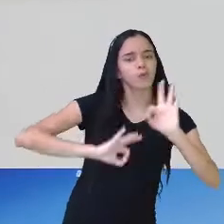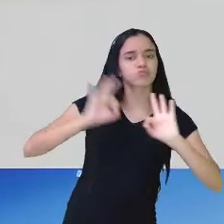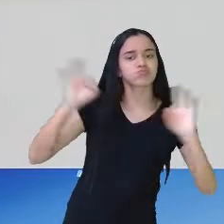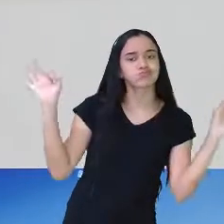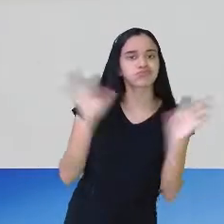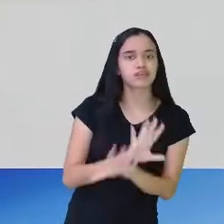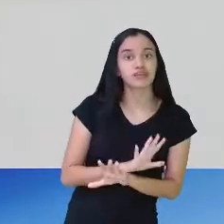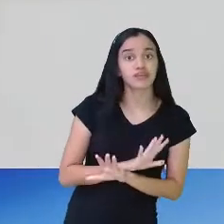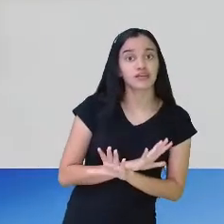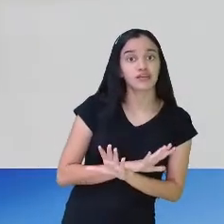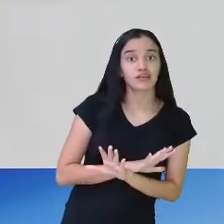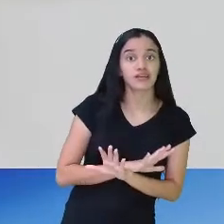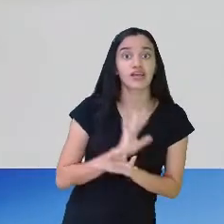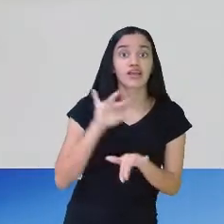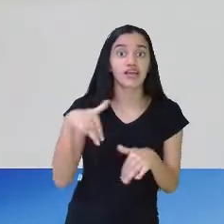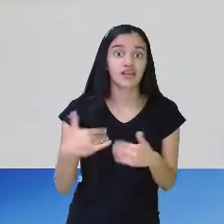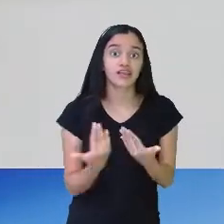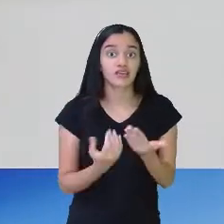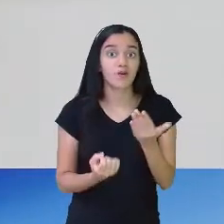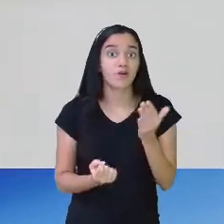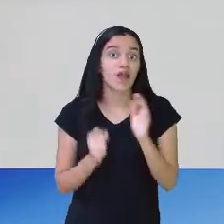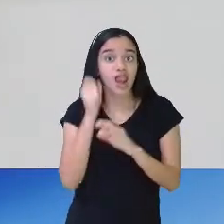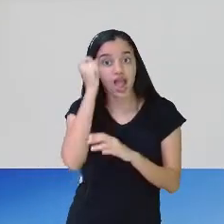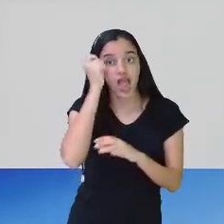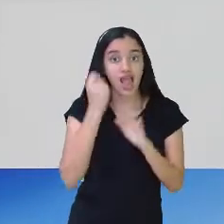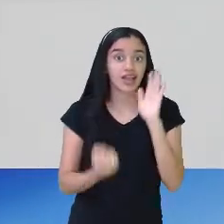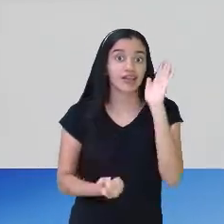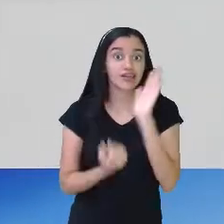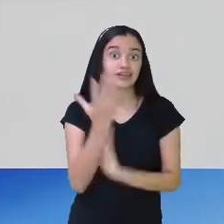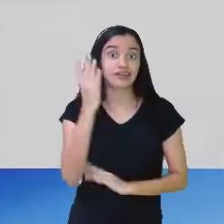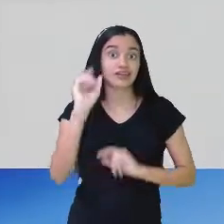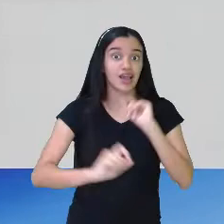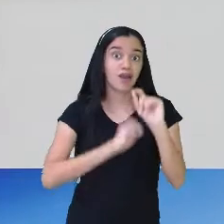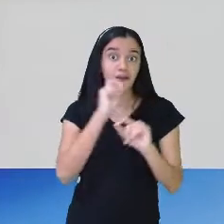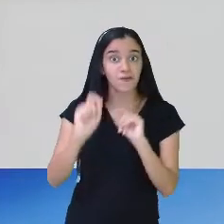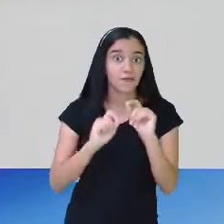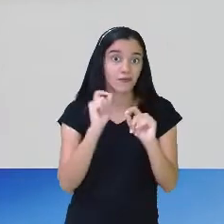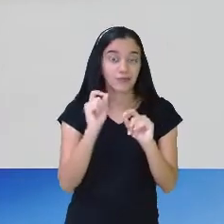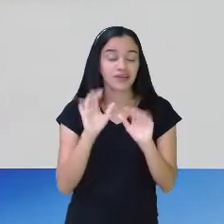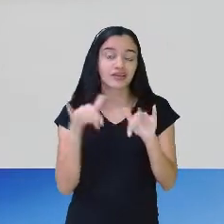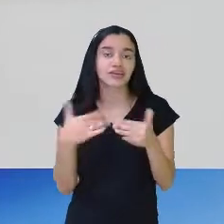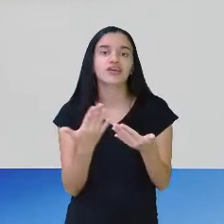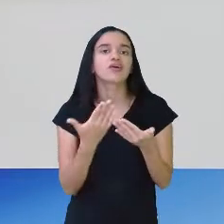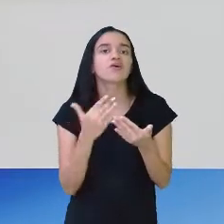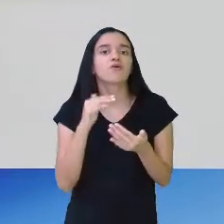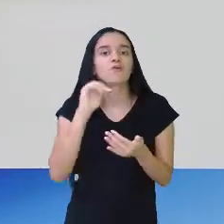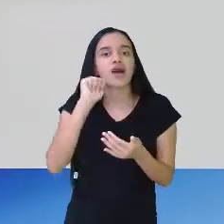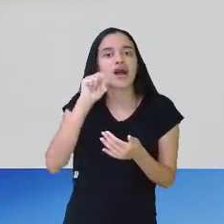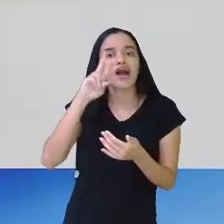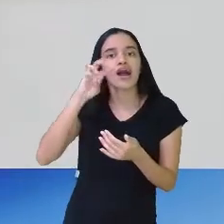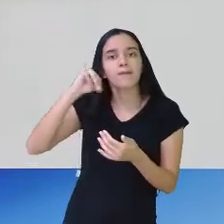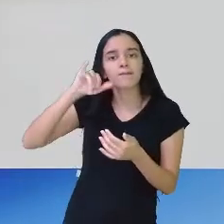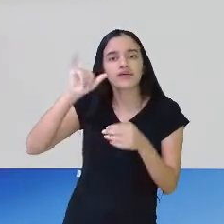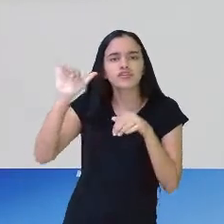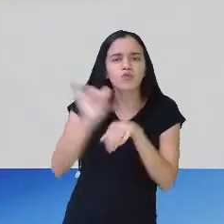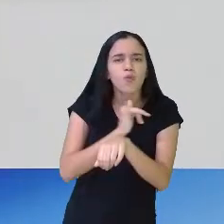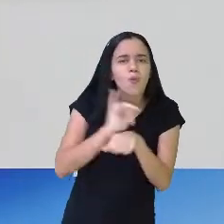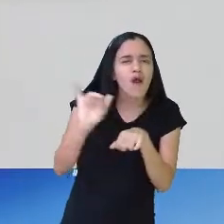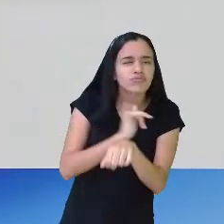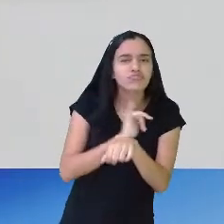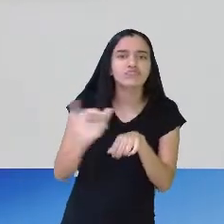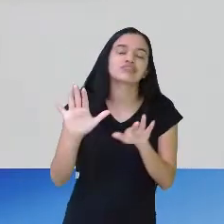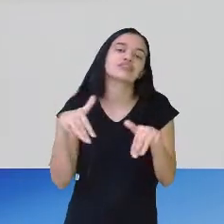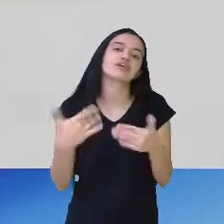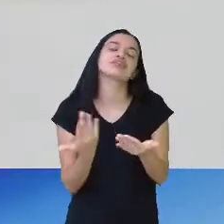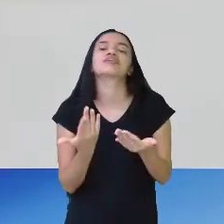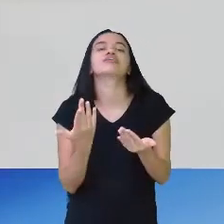ela inventa uma armadilha para o lobo. Só que, na verdade, o caçador cochila. E quando ele cochila, a história se dá como